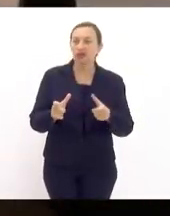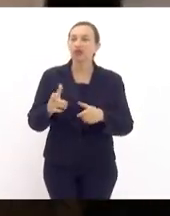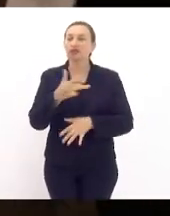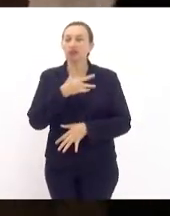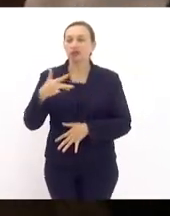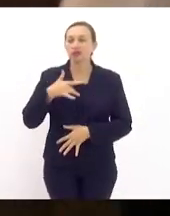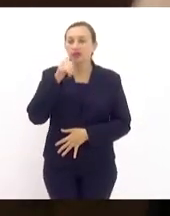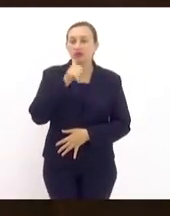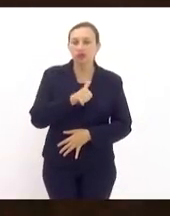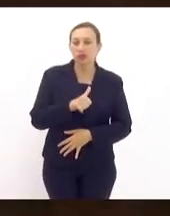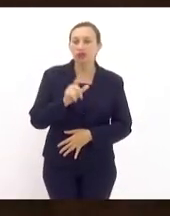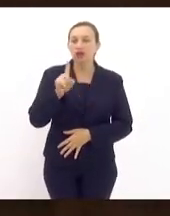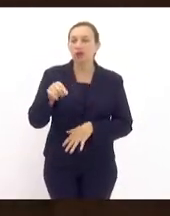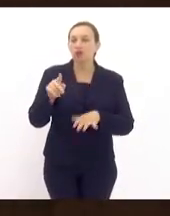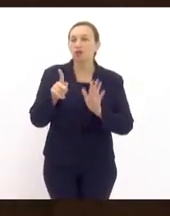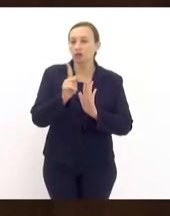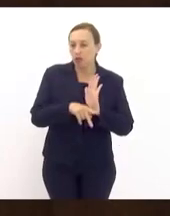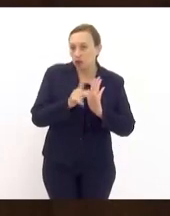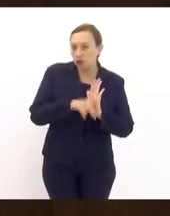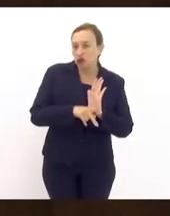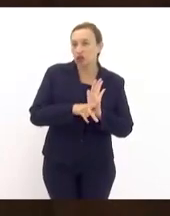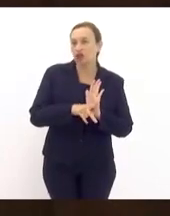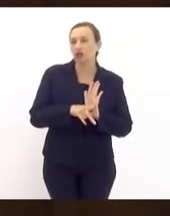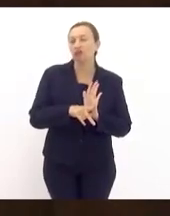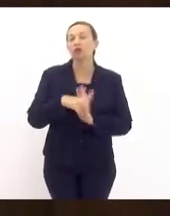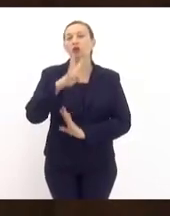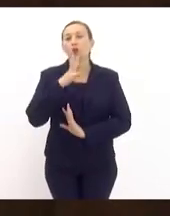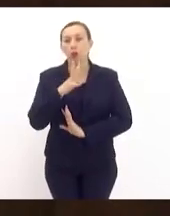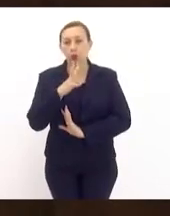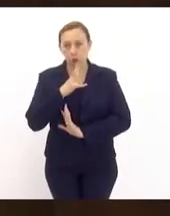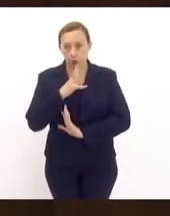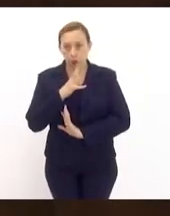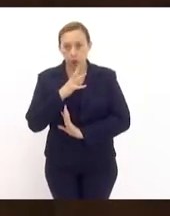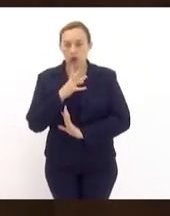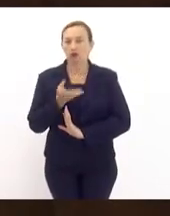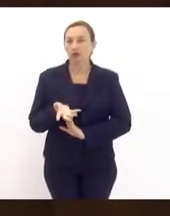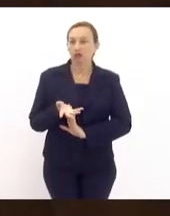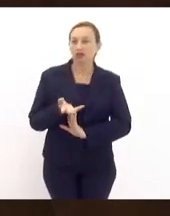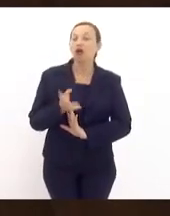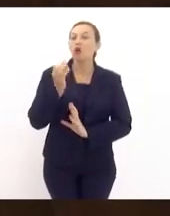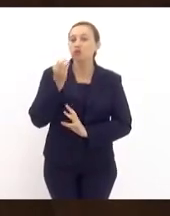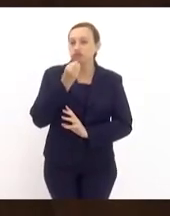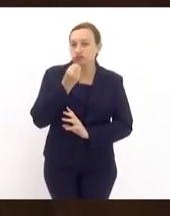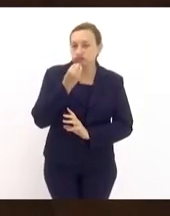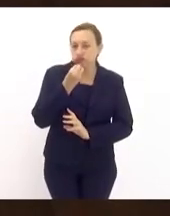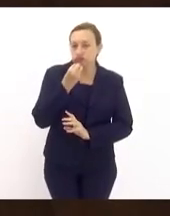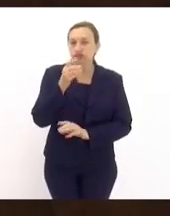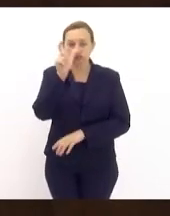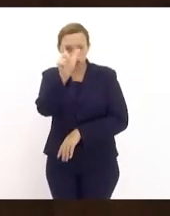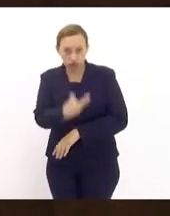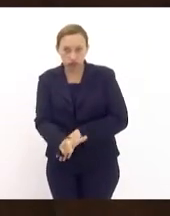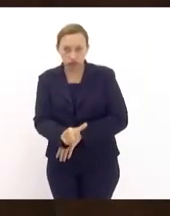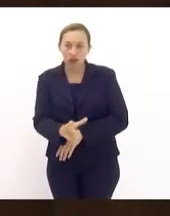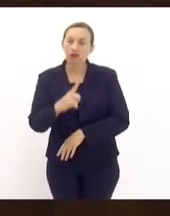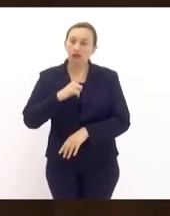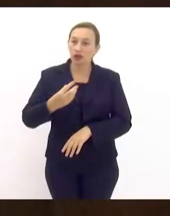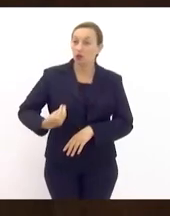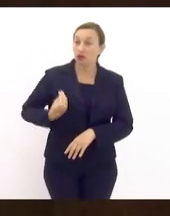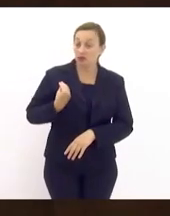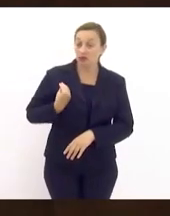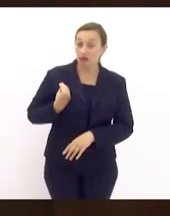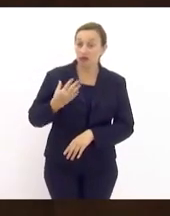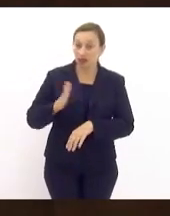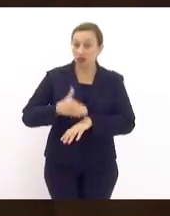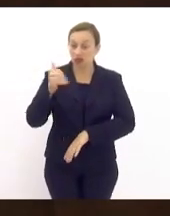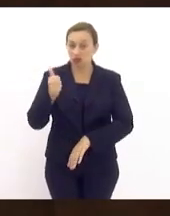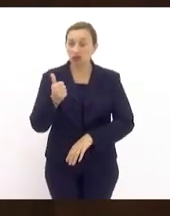um projeto que traz aí consigo o reconhecimento da oportunidade dessa mulher ter uma vida digna e